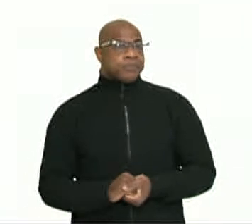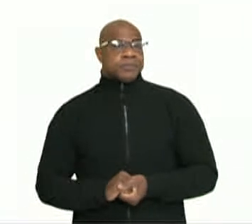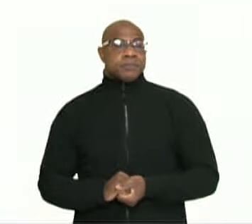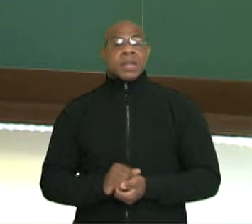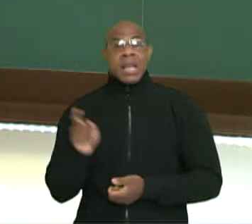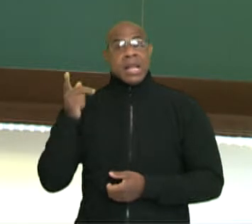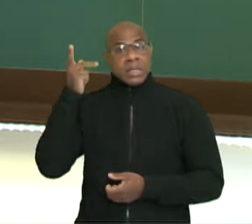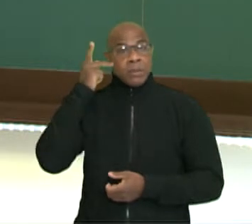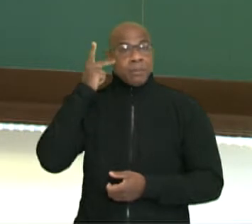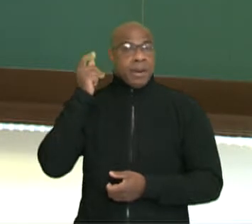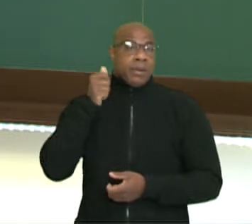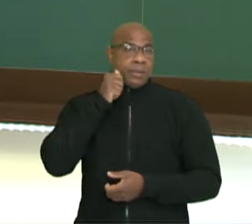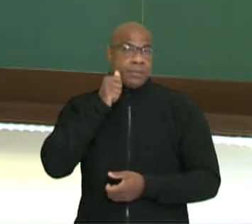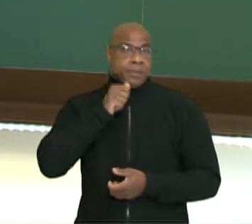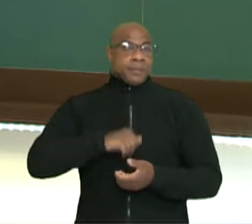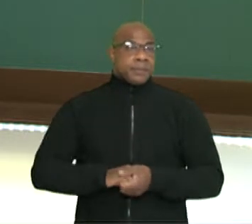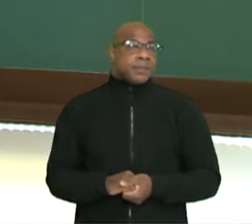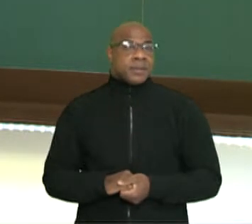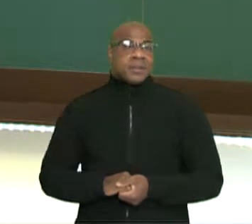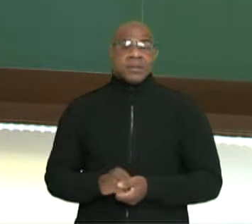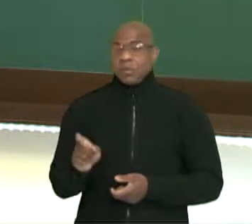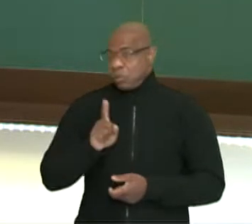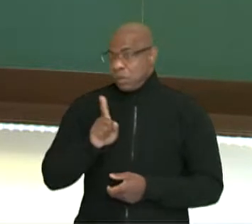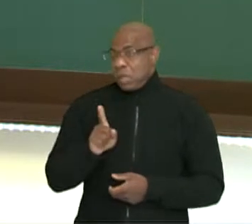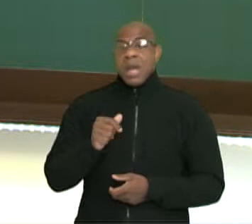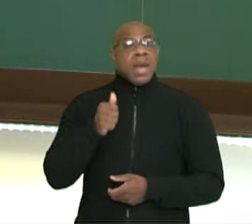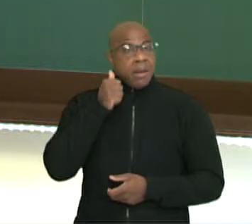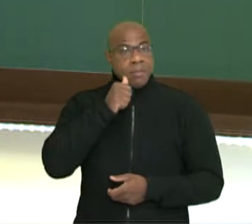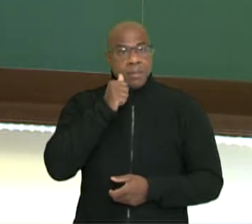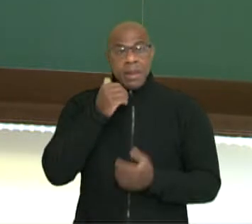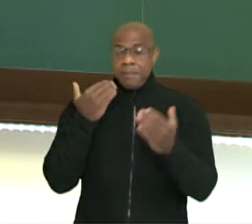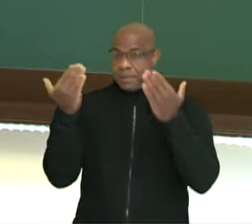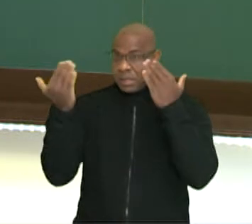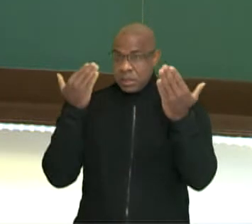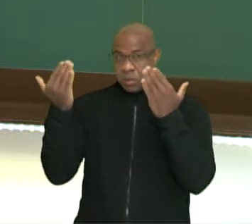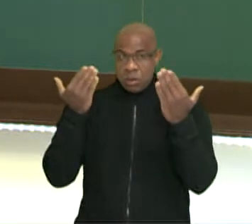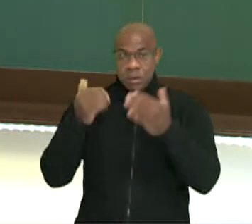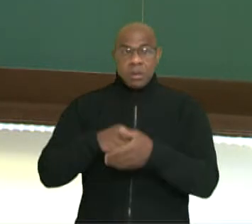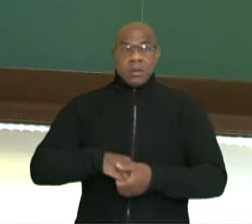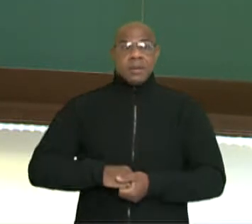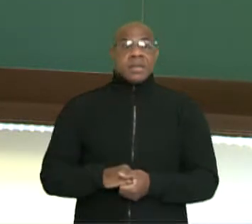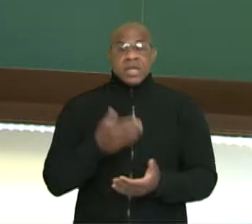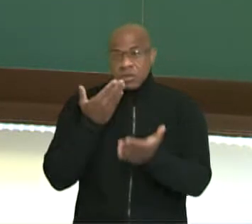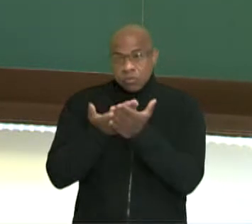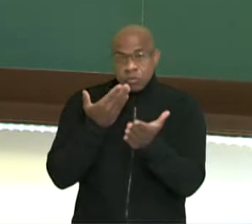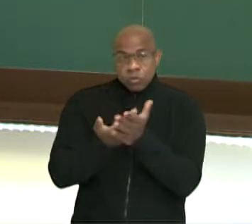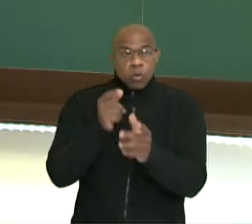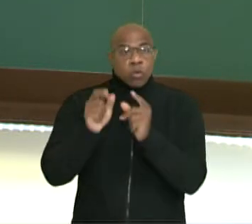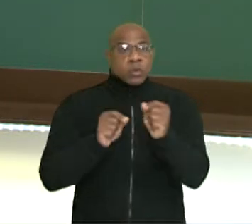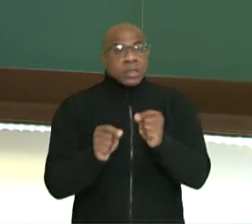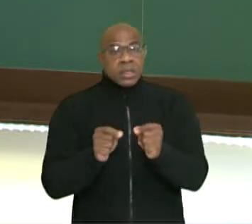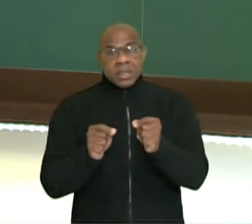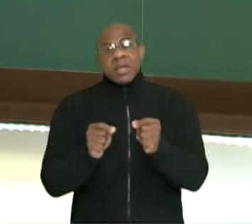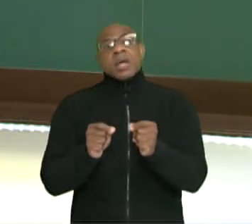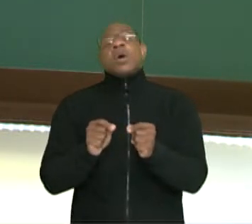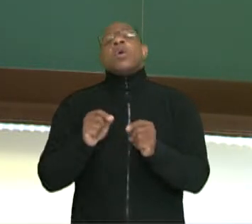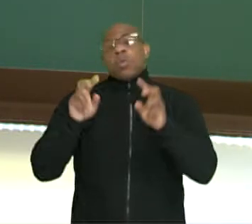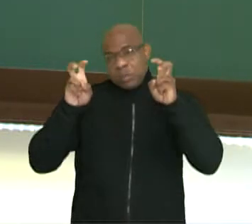em São Paulo. Então, não sou eu que estou dizendo, gente, é uma neuropsicóloga, alguém que estudou a respeito